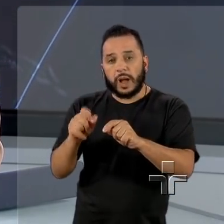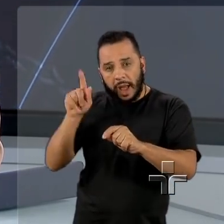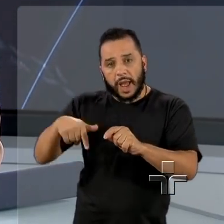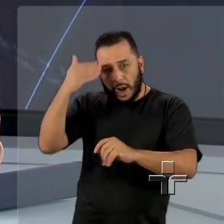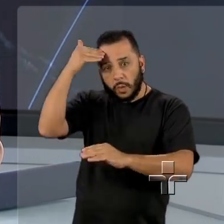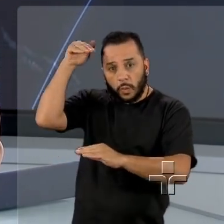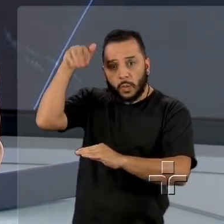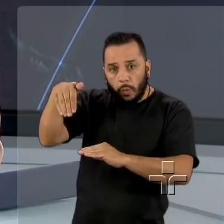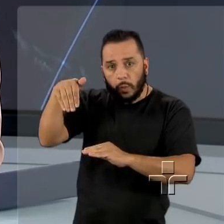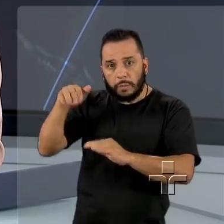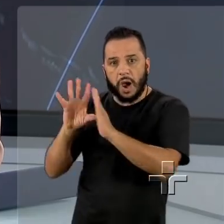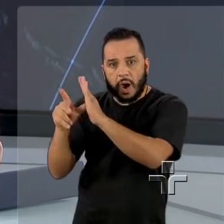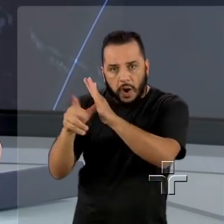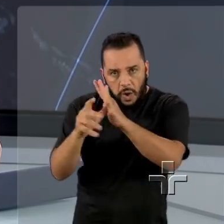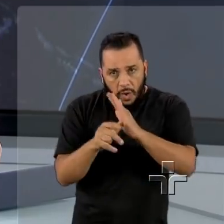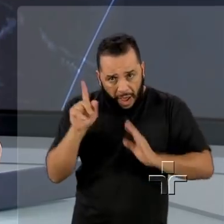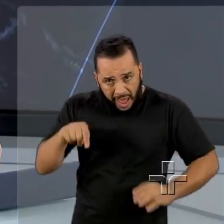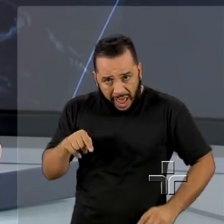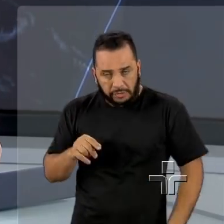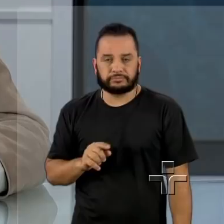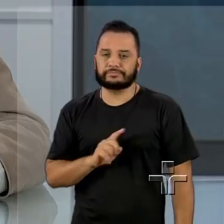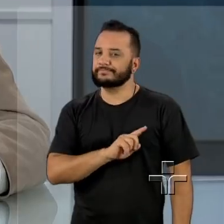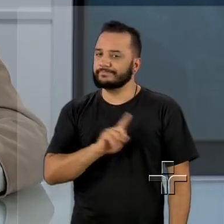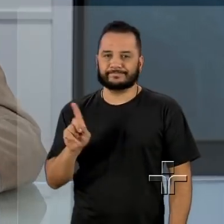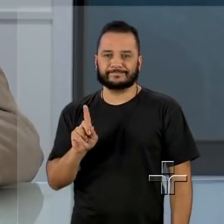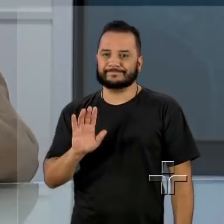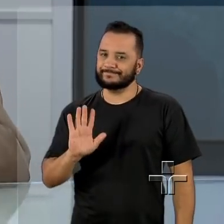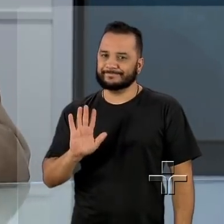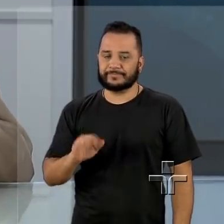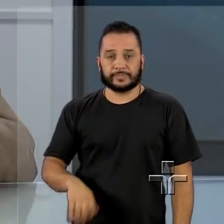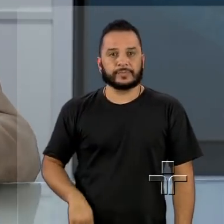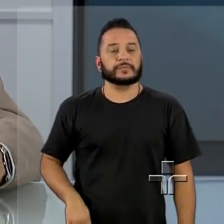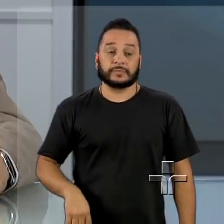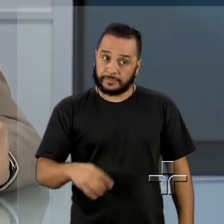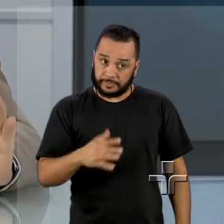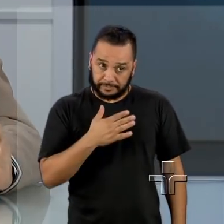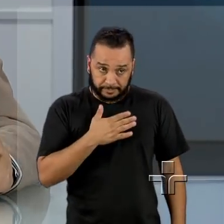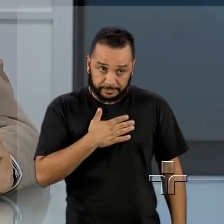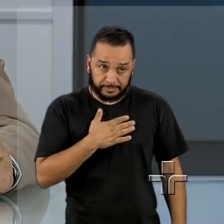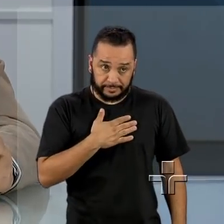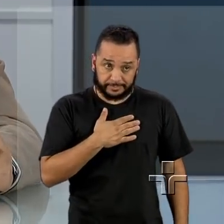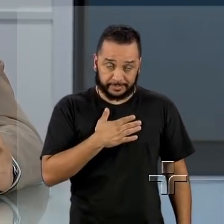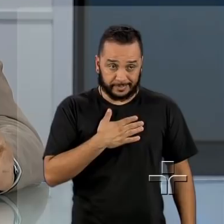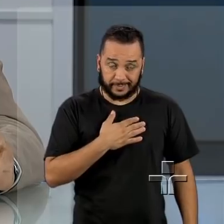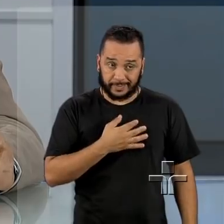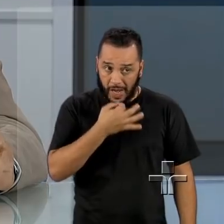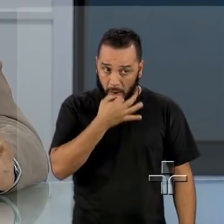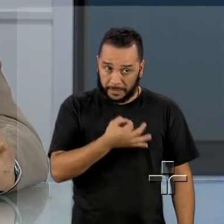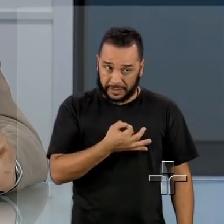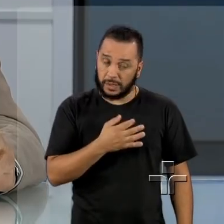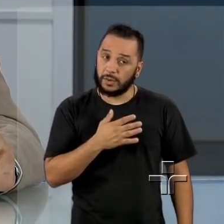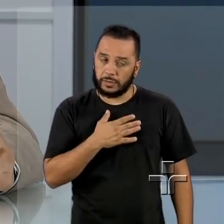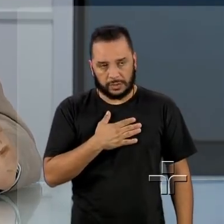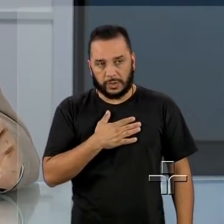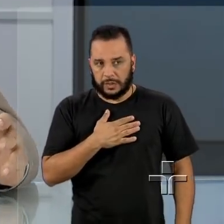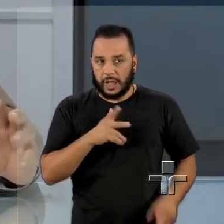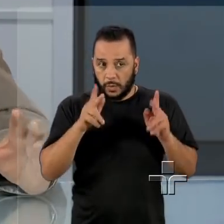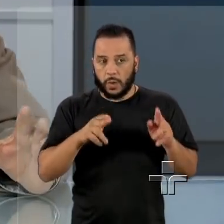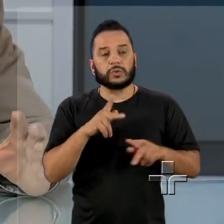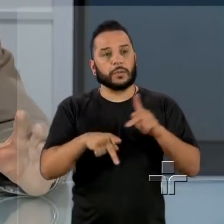do problema, como fez a nova lei das estatais. Que hoje proíbe que os cargos executivos